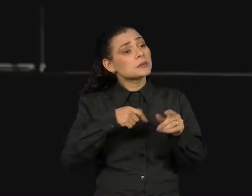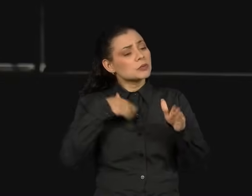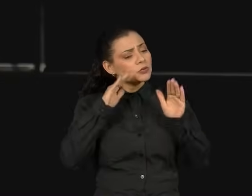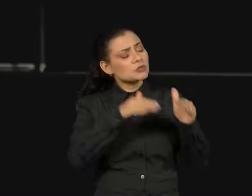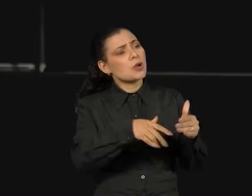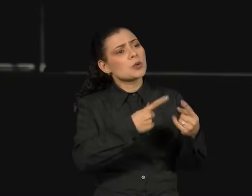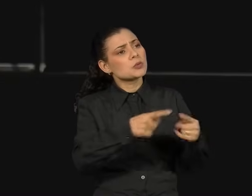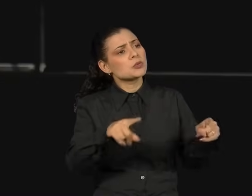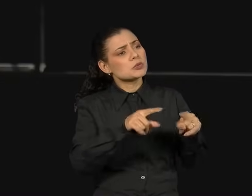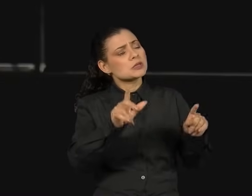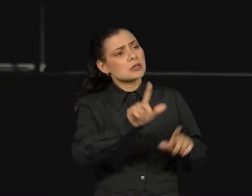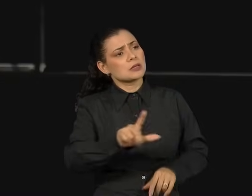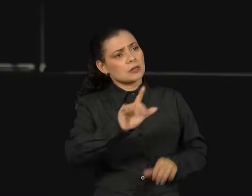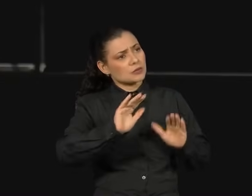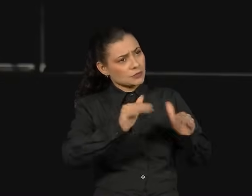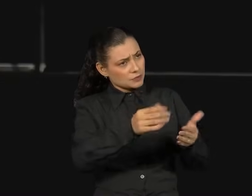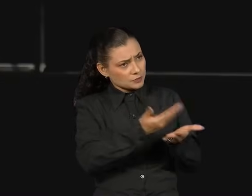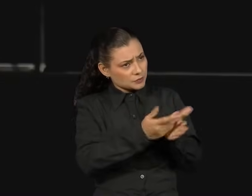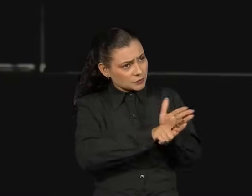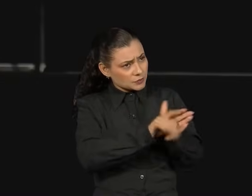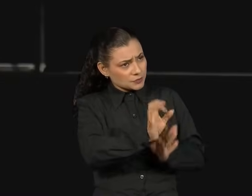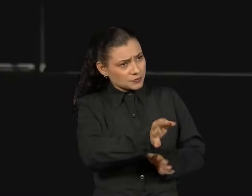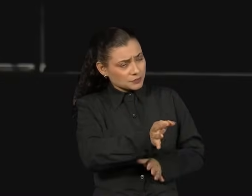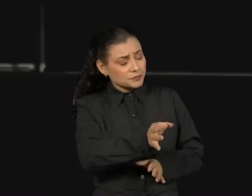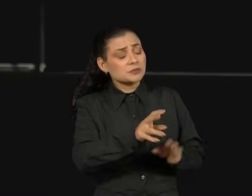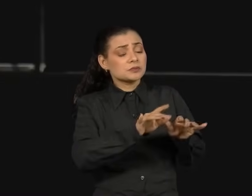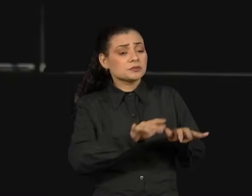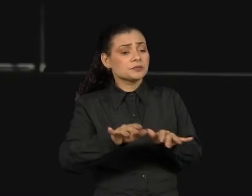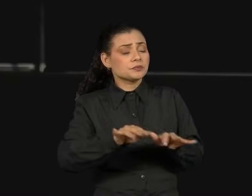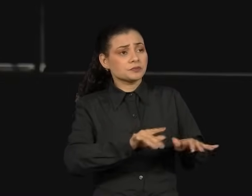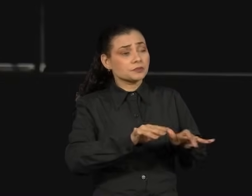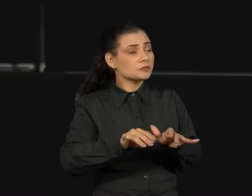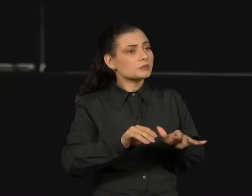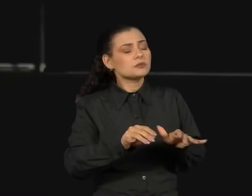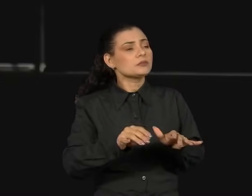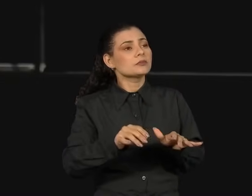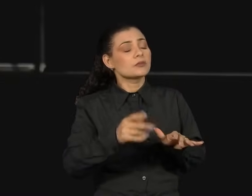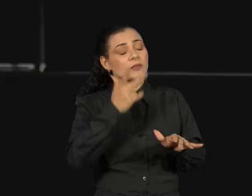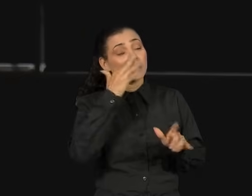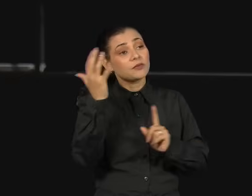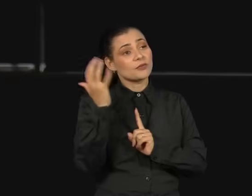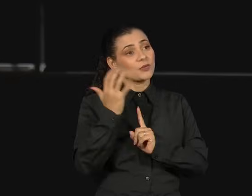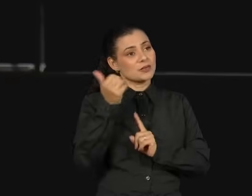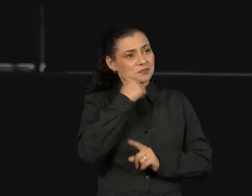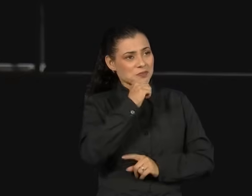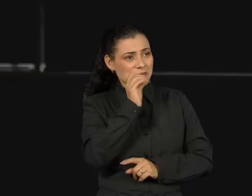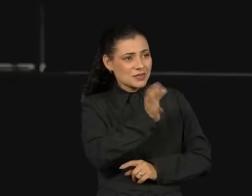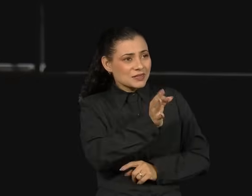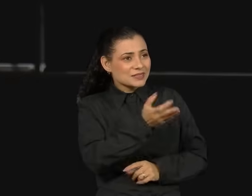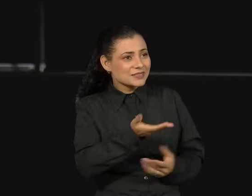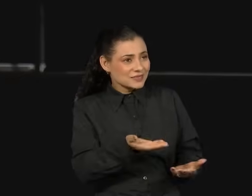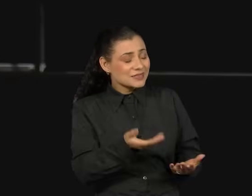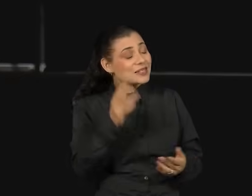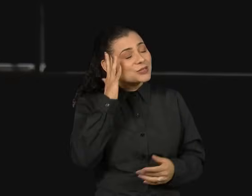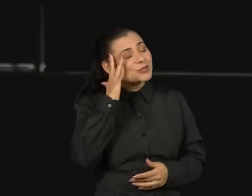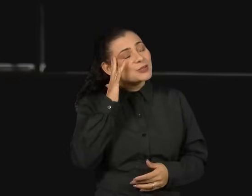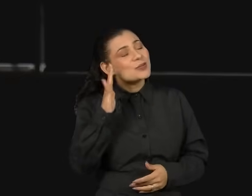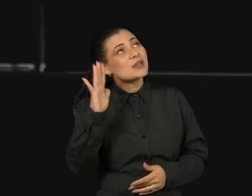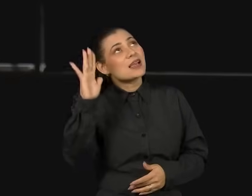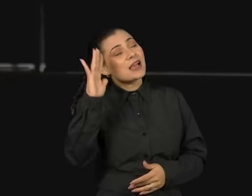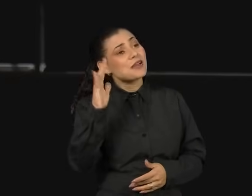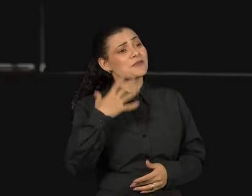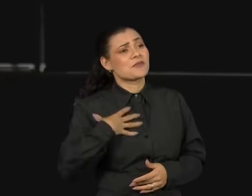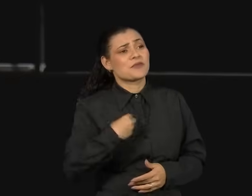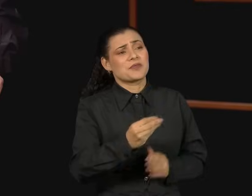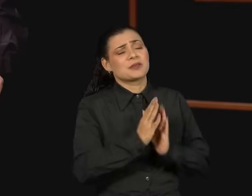à música e à literatura. O piano entra na sua vida muito por influência da sua mãe, né, que sonhava que um dos